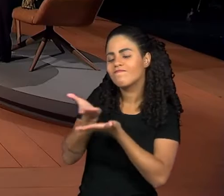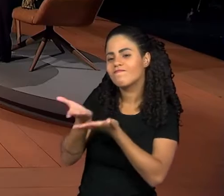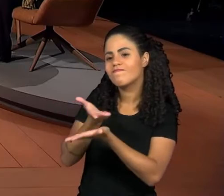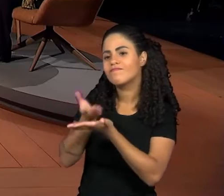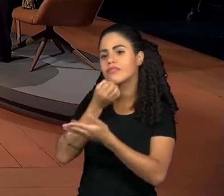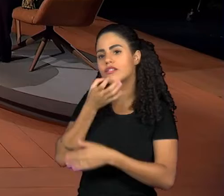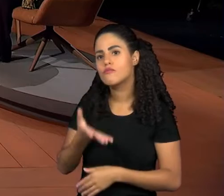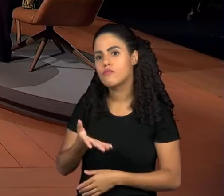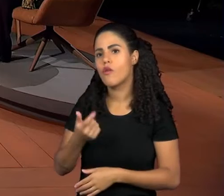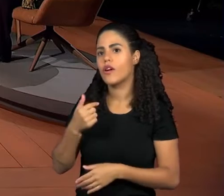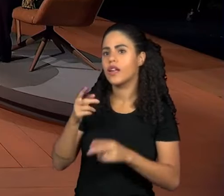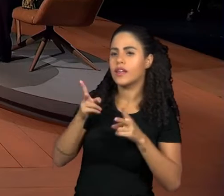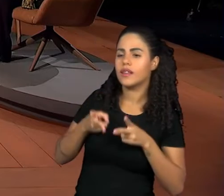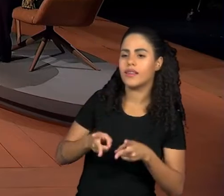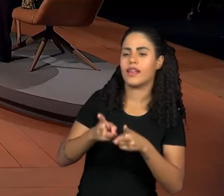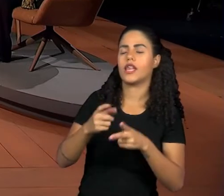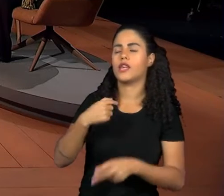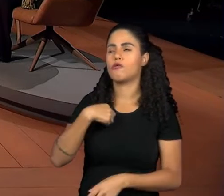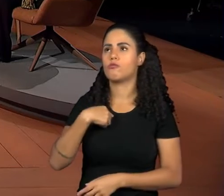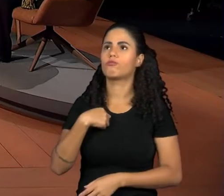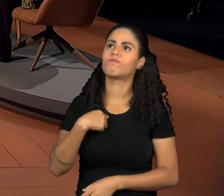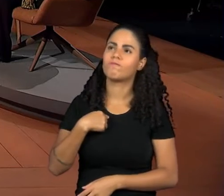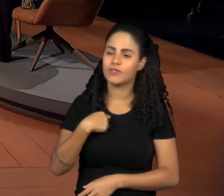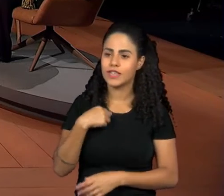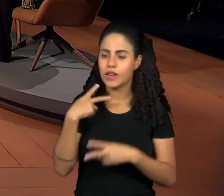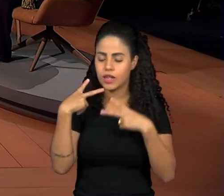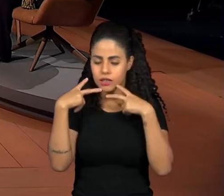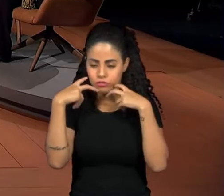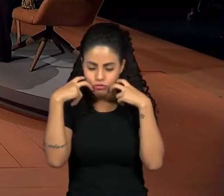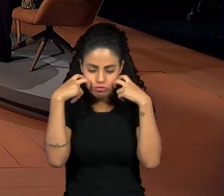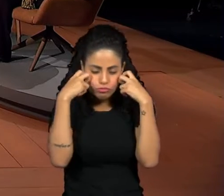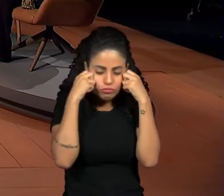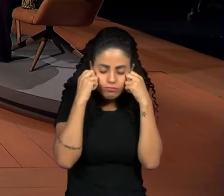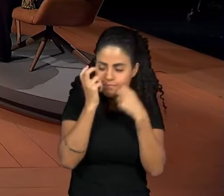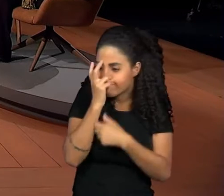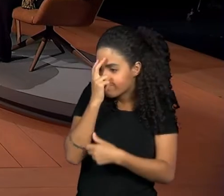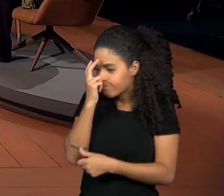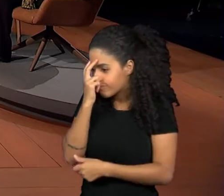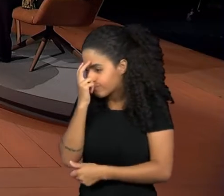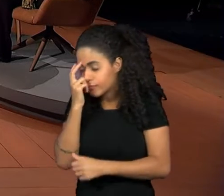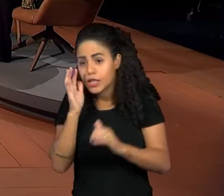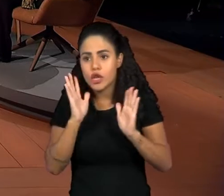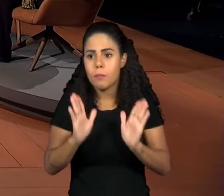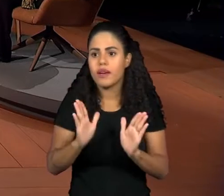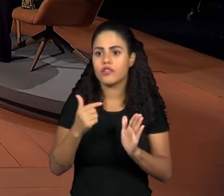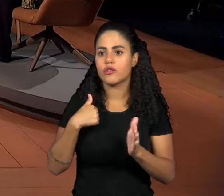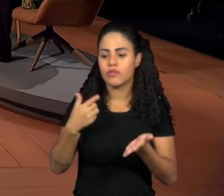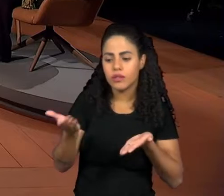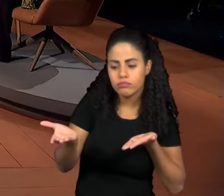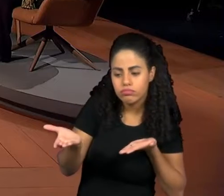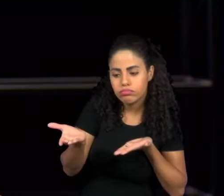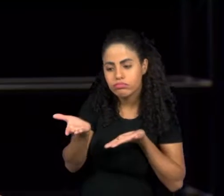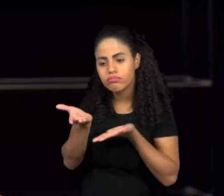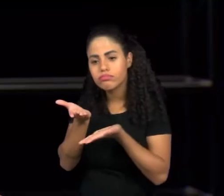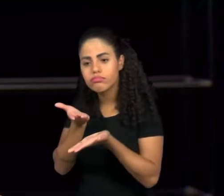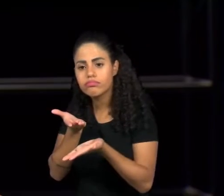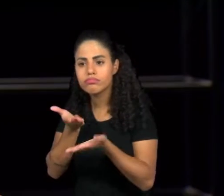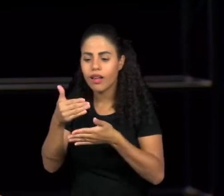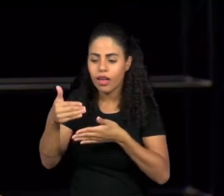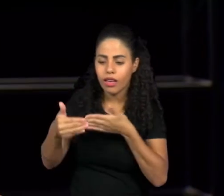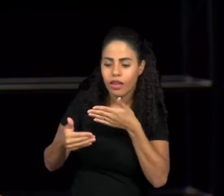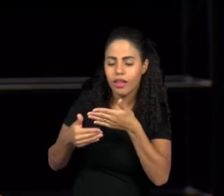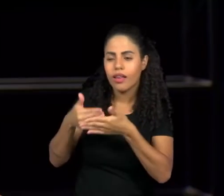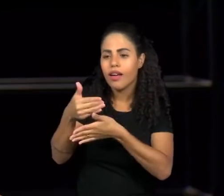percebia muito, porque eu tinha uma certa timidez e tal, mas a gente foi se aproximando aos poucos. E